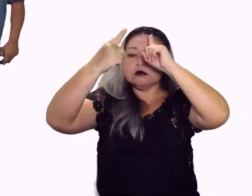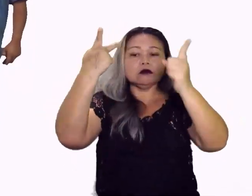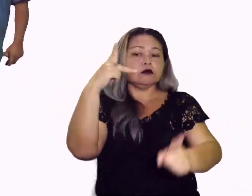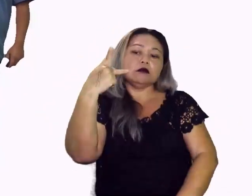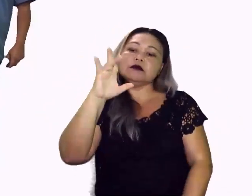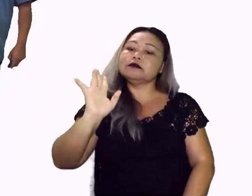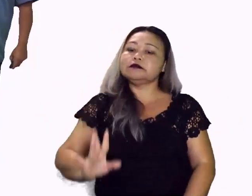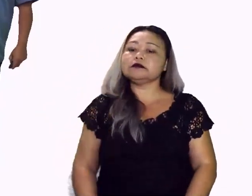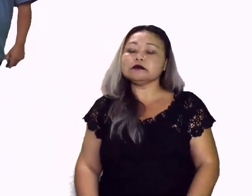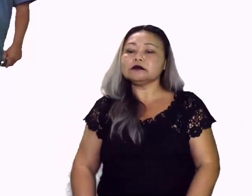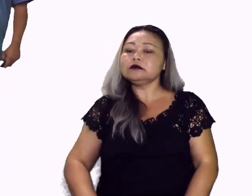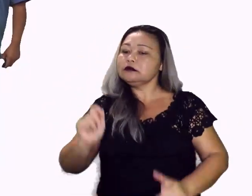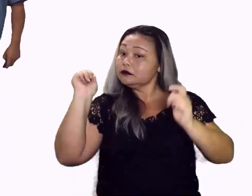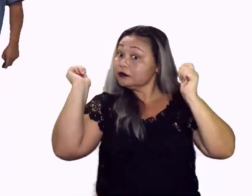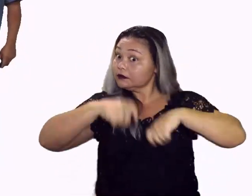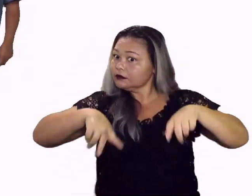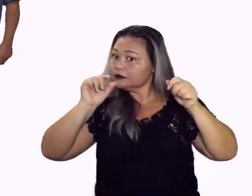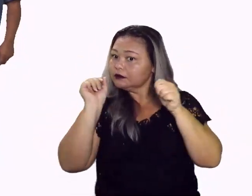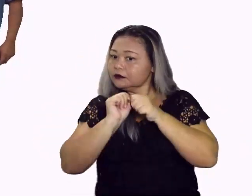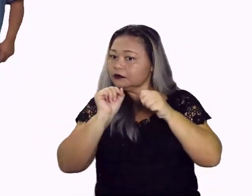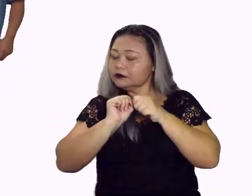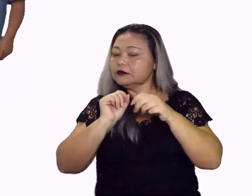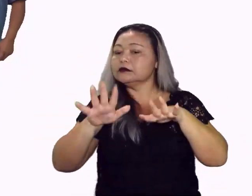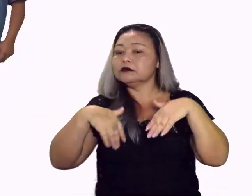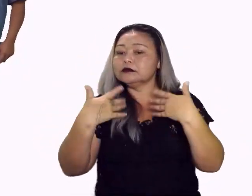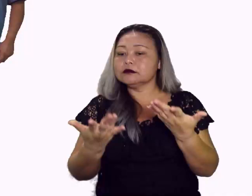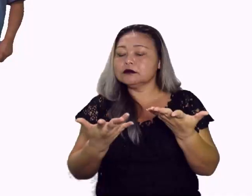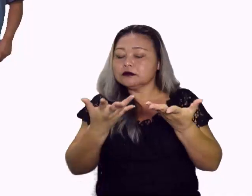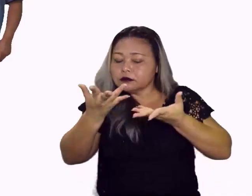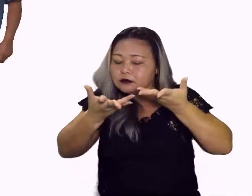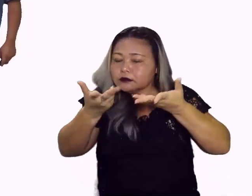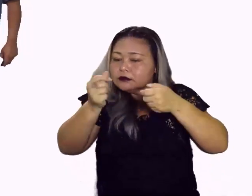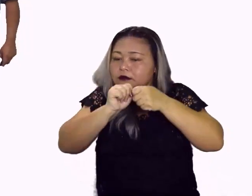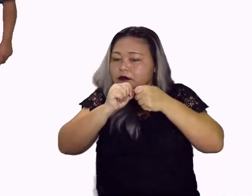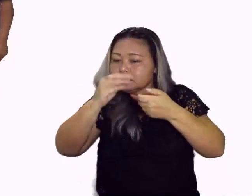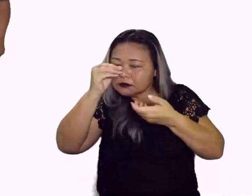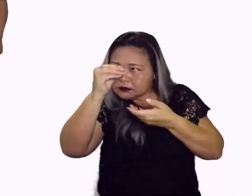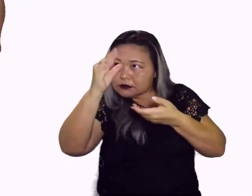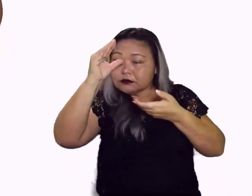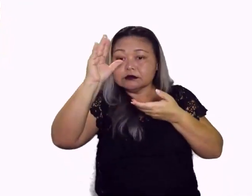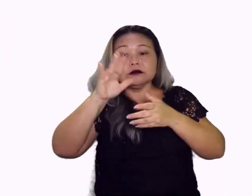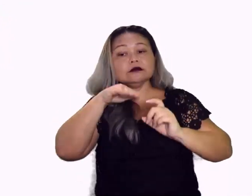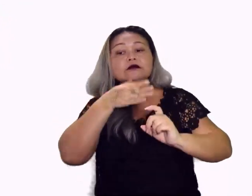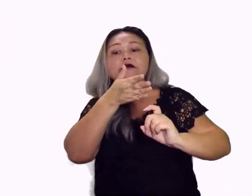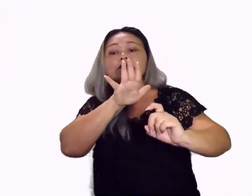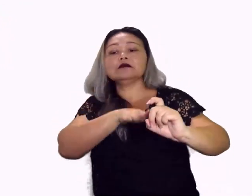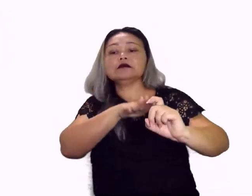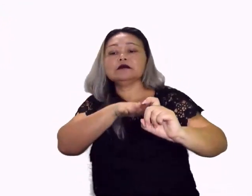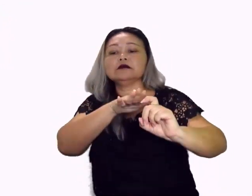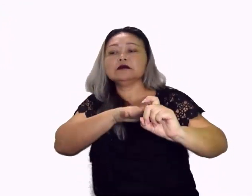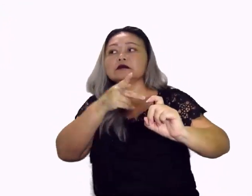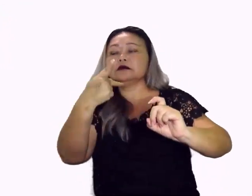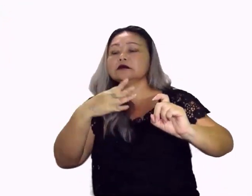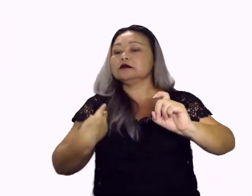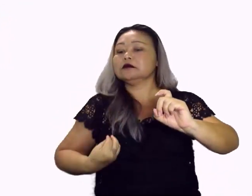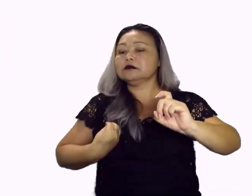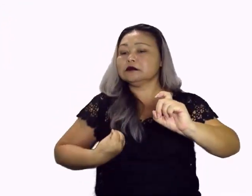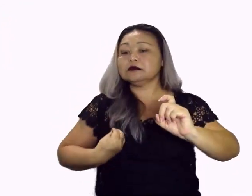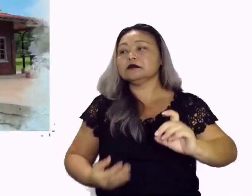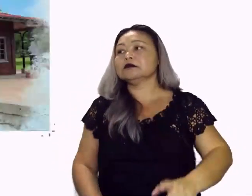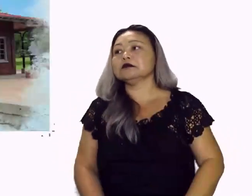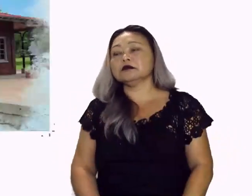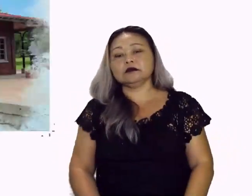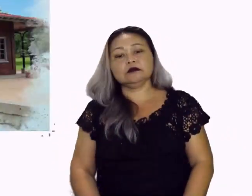que vocês são capazes de produzir e fomentar um pouquinho do conhecimento dos mitos na sua vida. Vamos